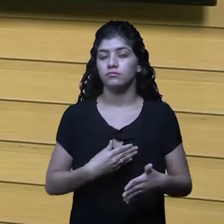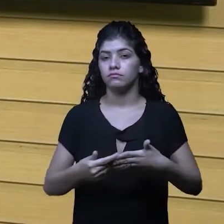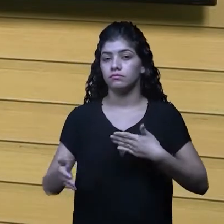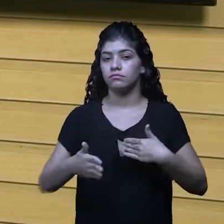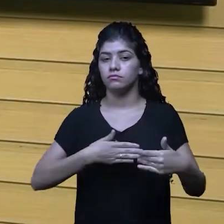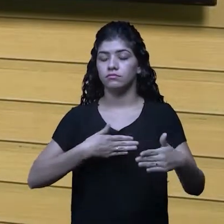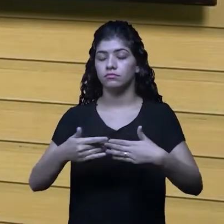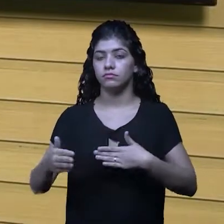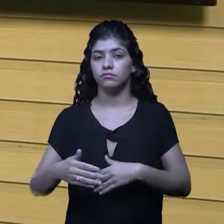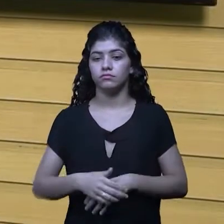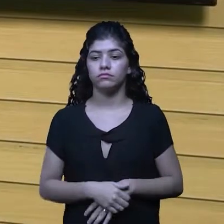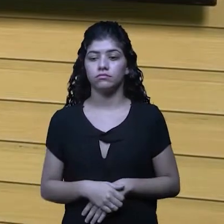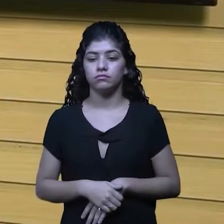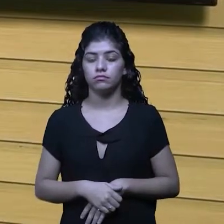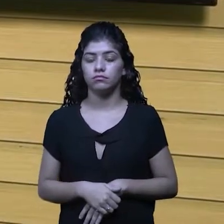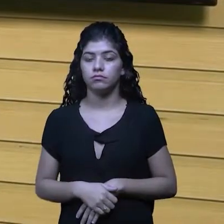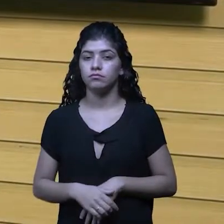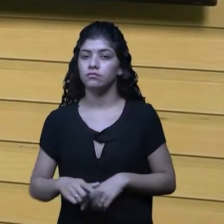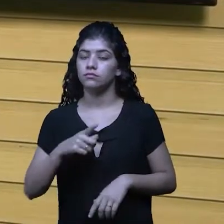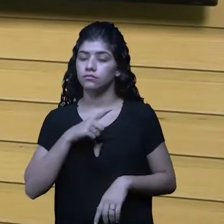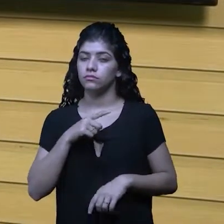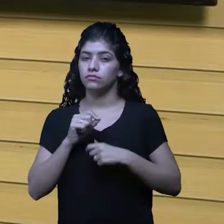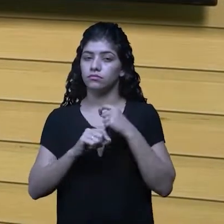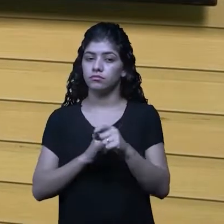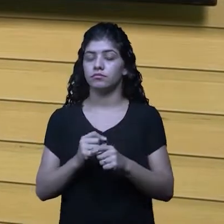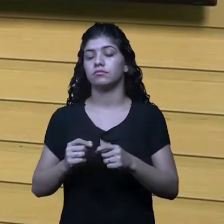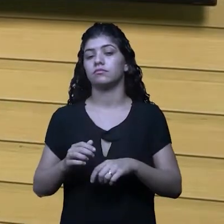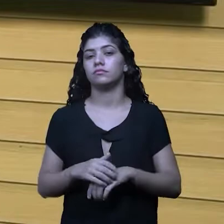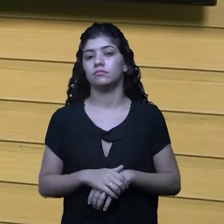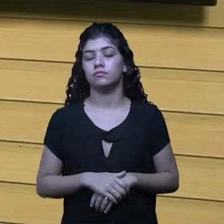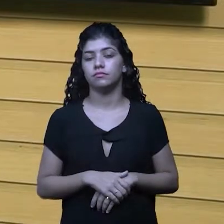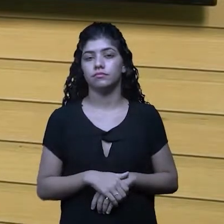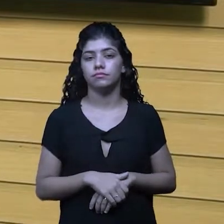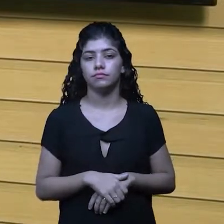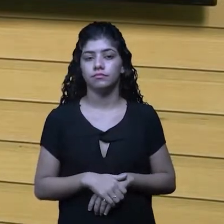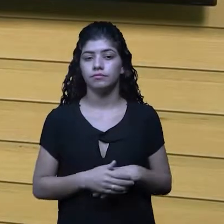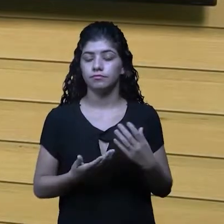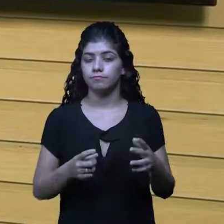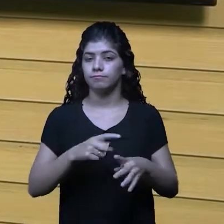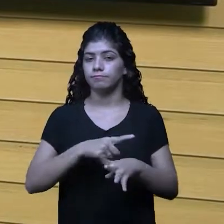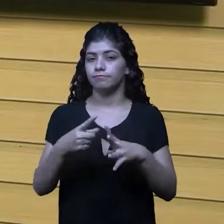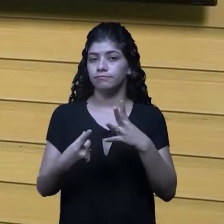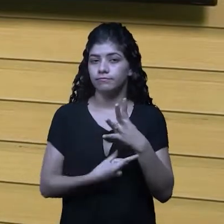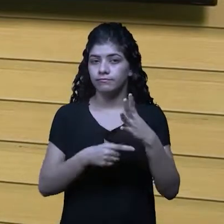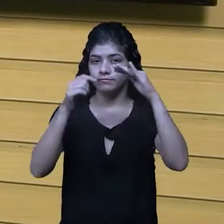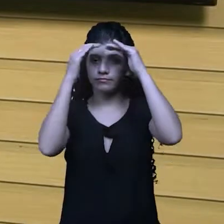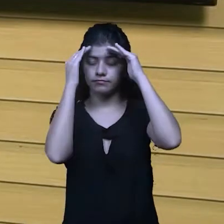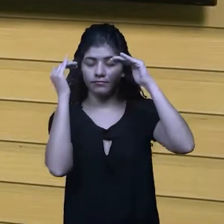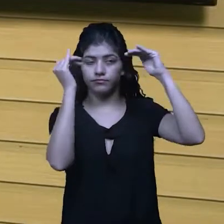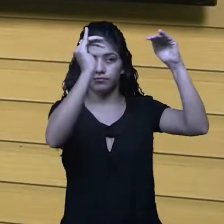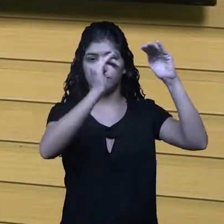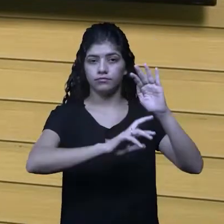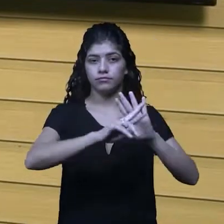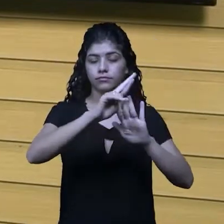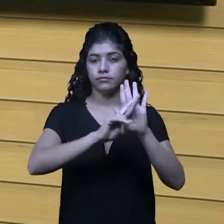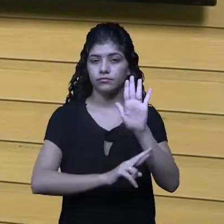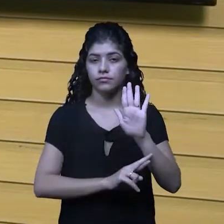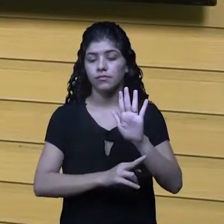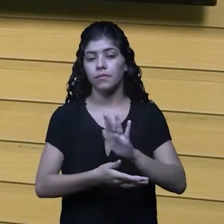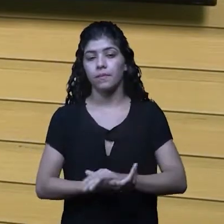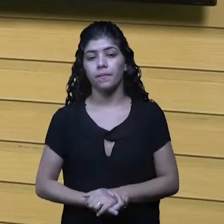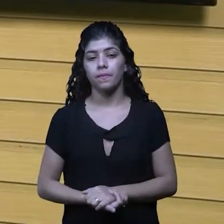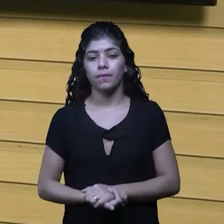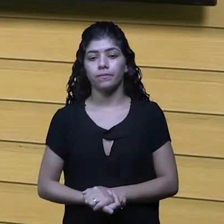falei, seja ela qual for, tá? Esses equipamentos, seguindo as normas que nós vimos aqui, tá? As